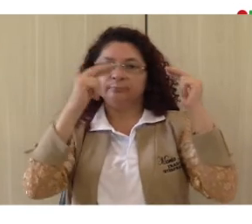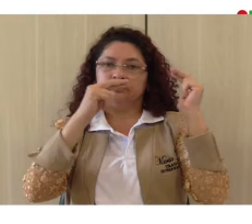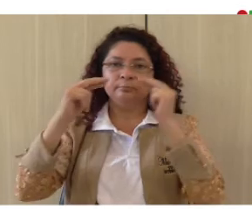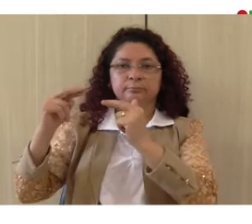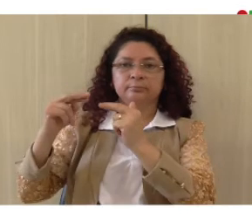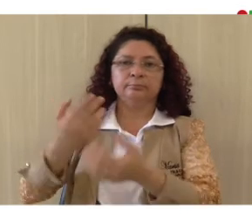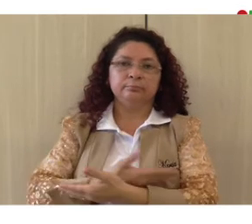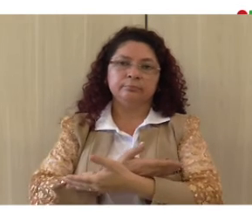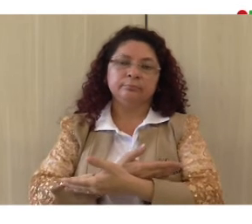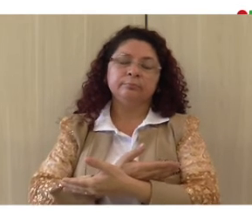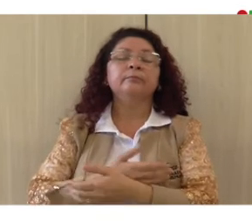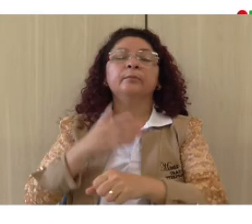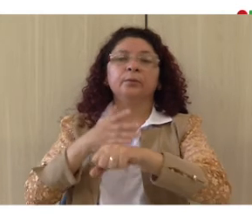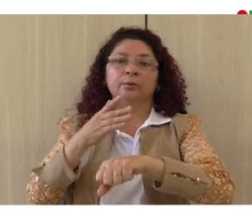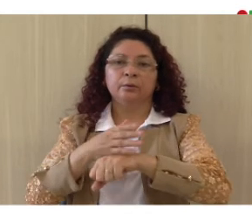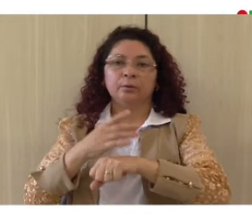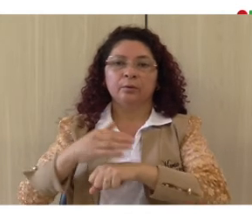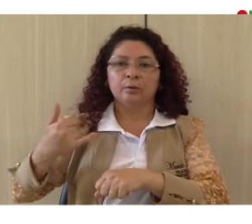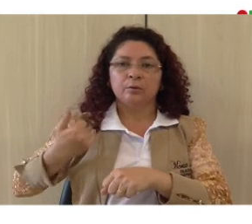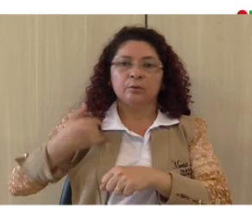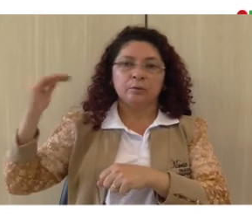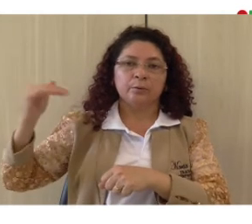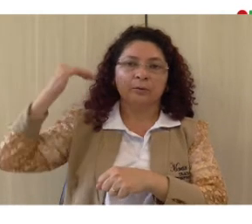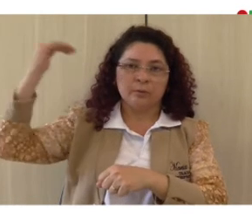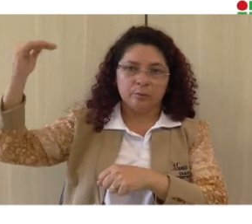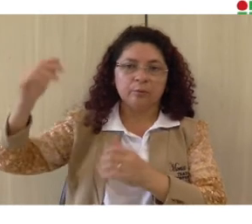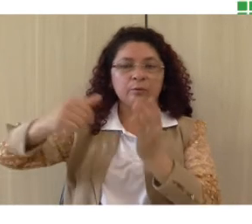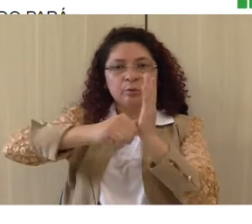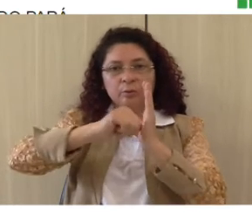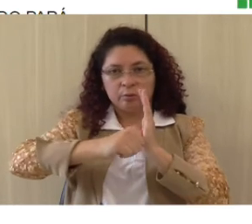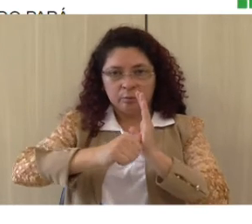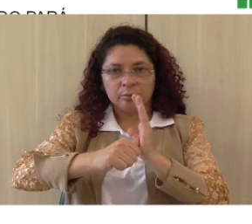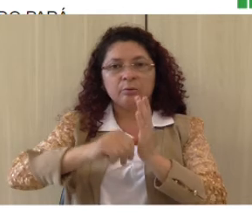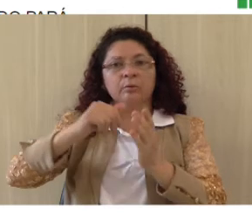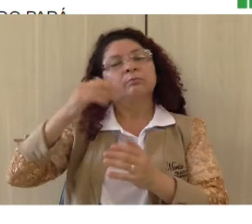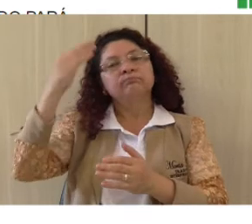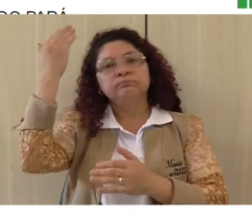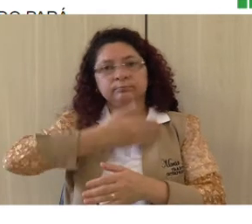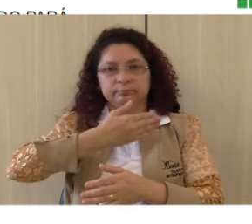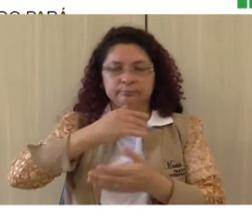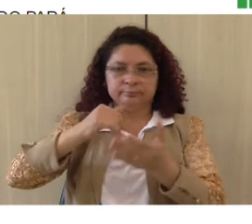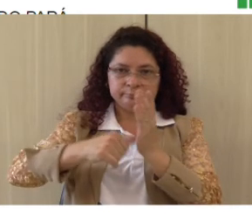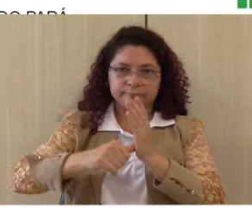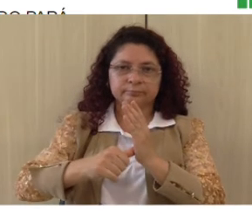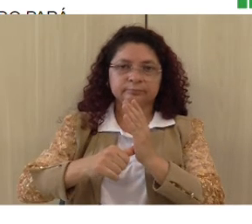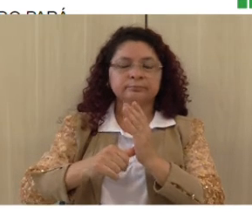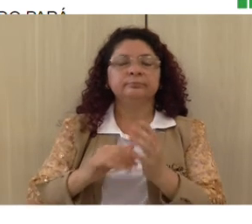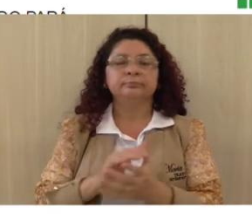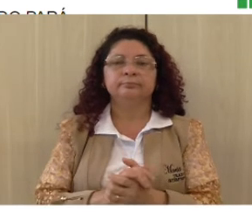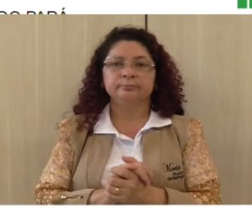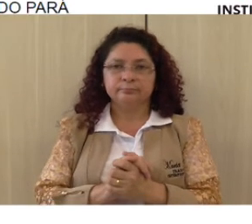criança. O acompanhante deverá ser maior de idade e portar documento original de identificação oficial com